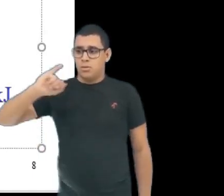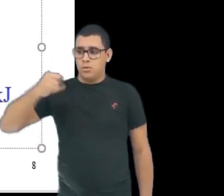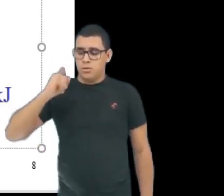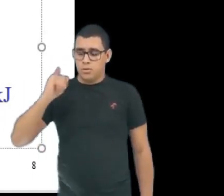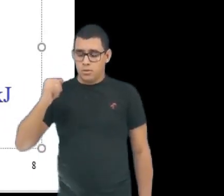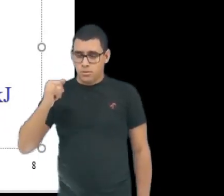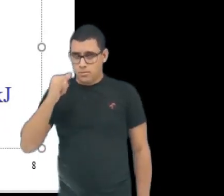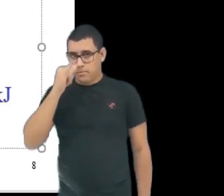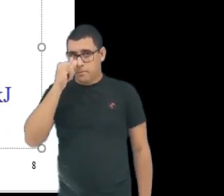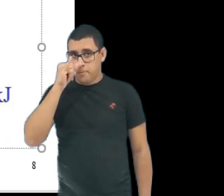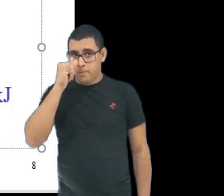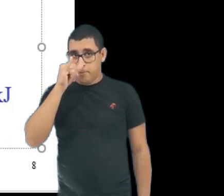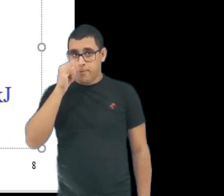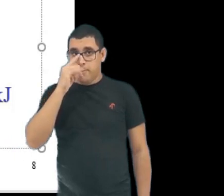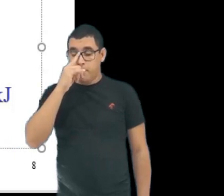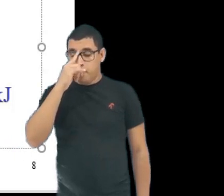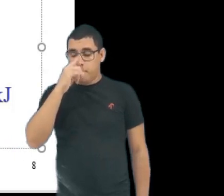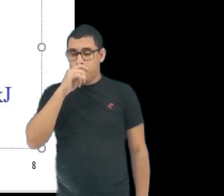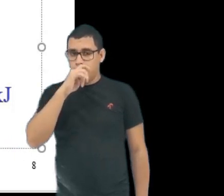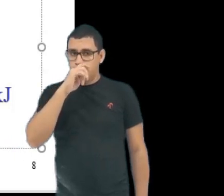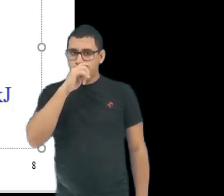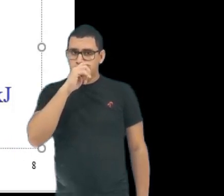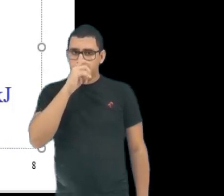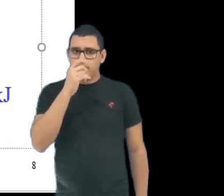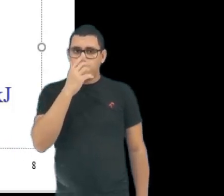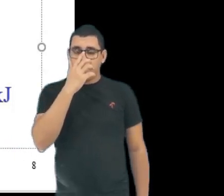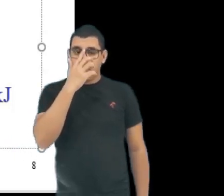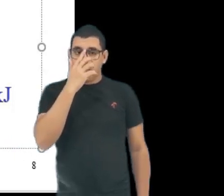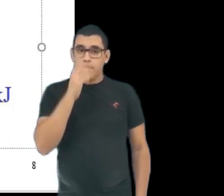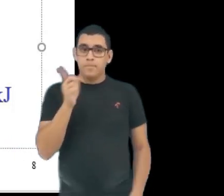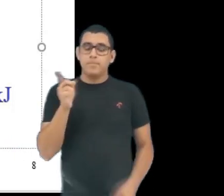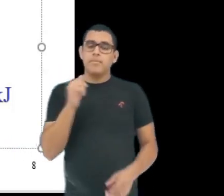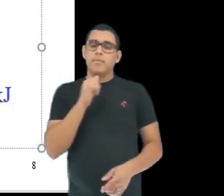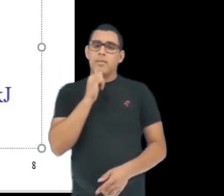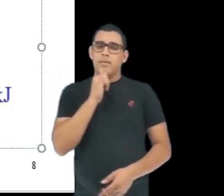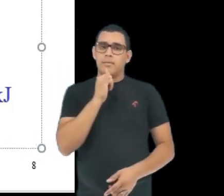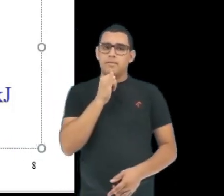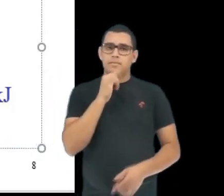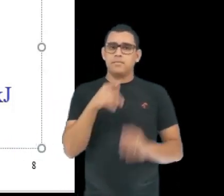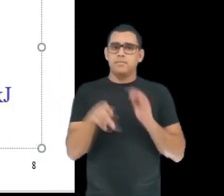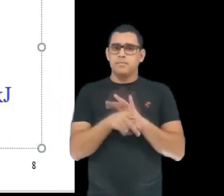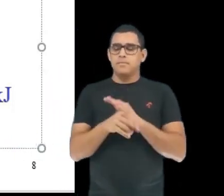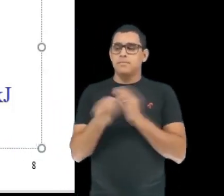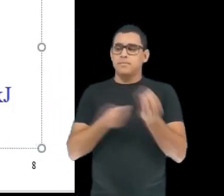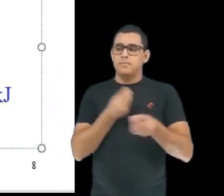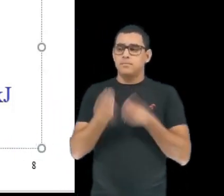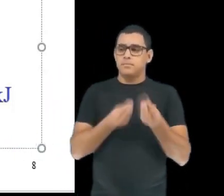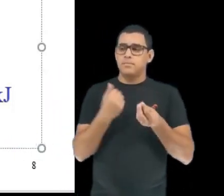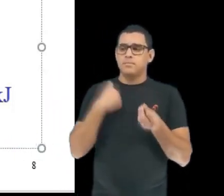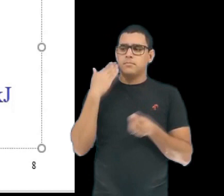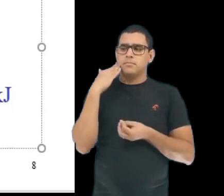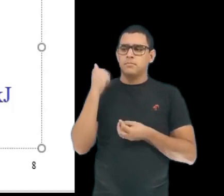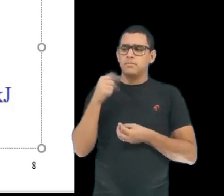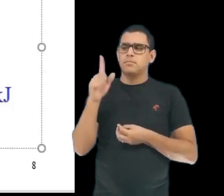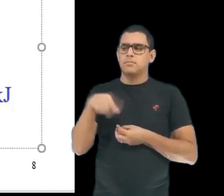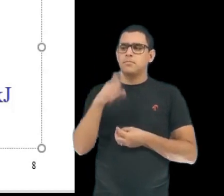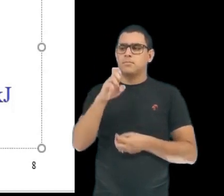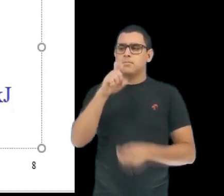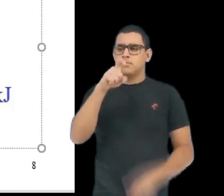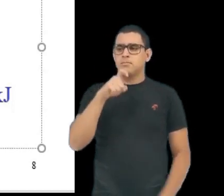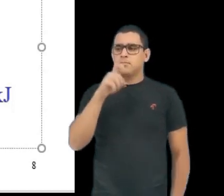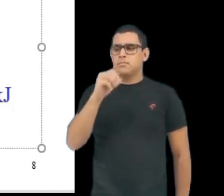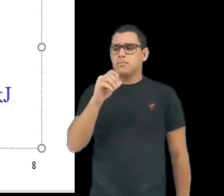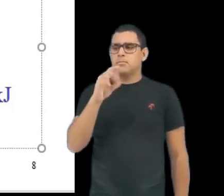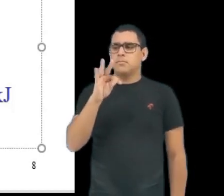393 quilojoules, aliás. Então, aqui a gente tem o exemplo de uma reação exotérmica. Como é que eu